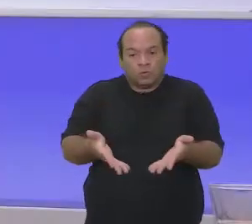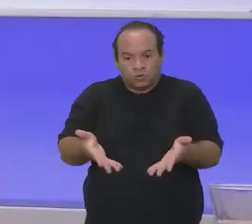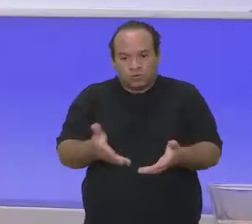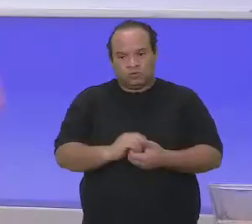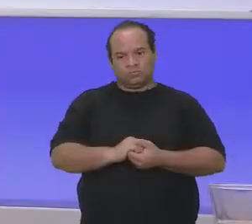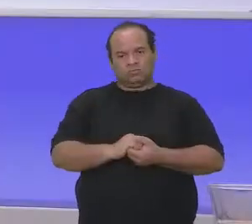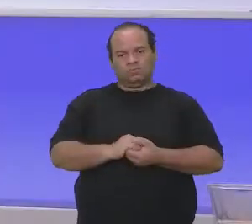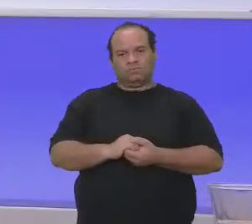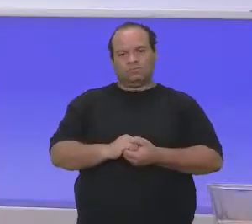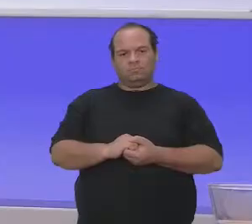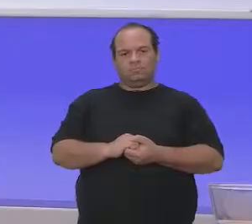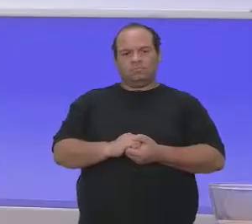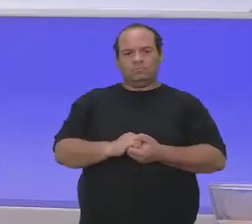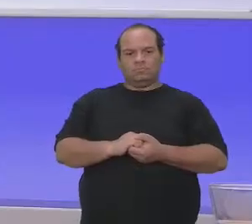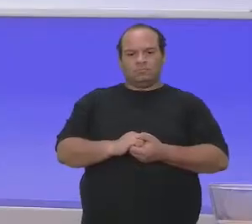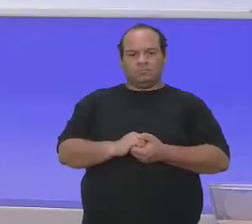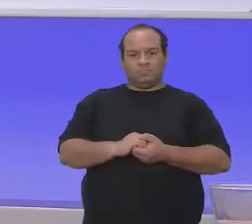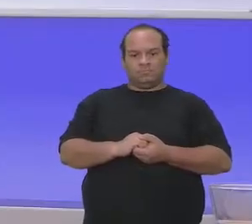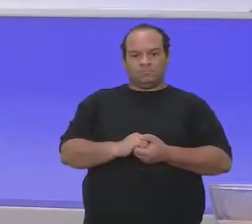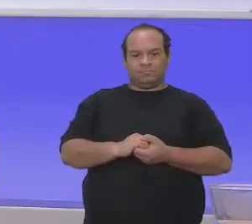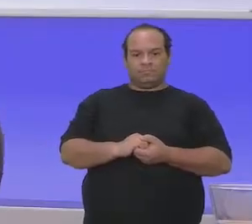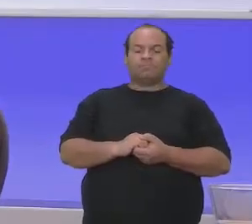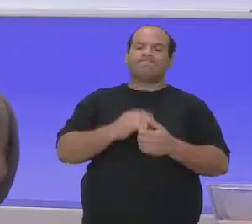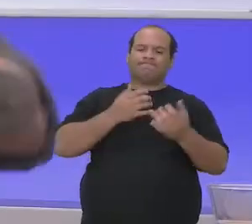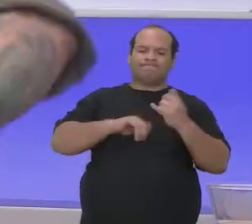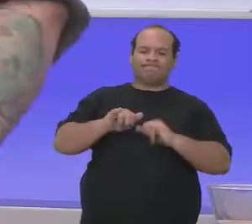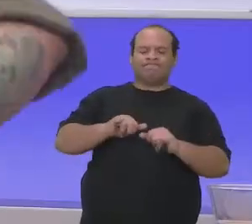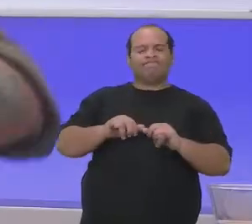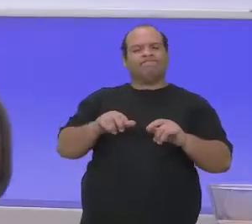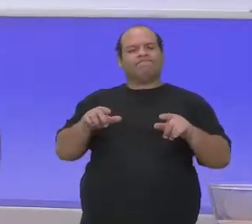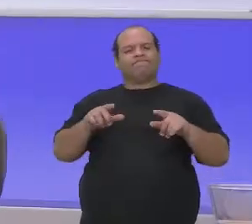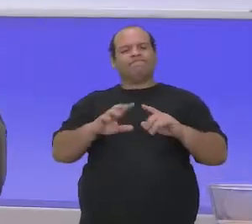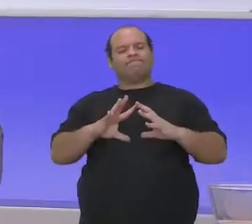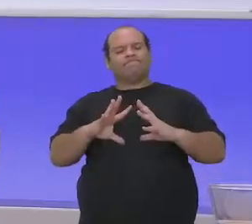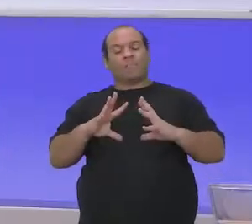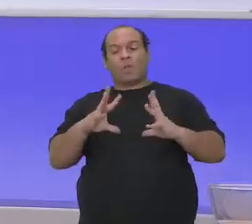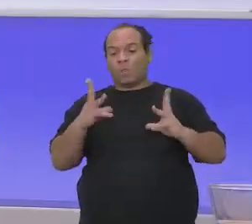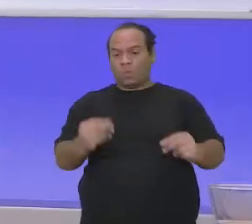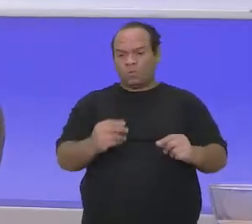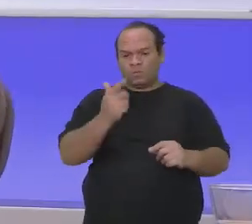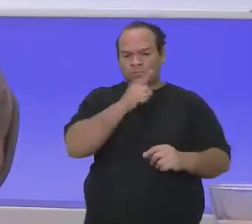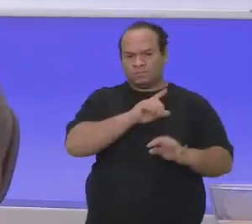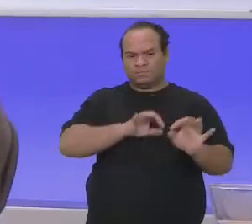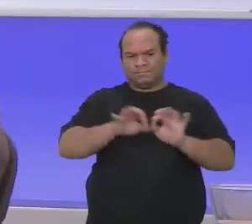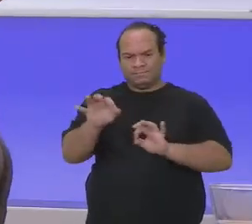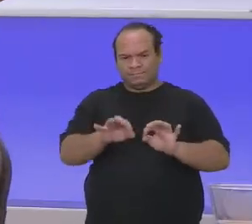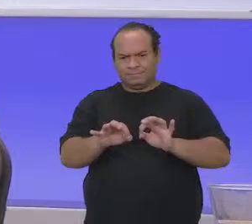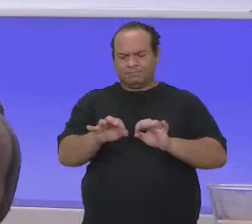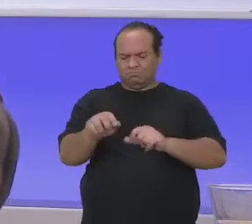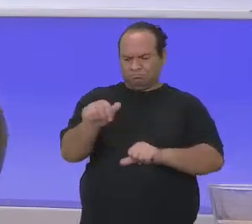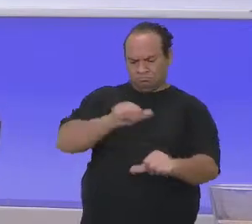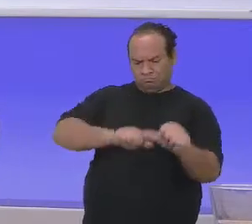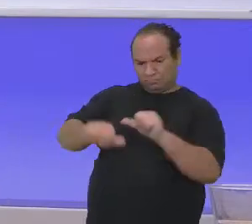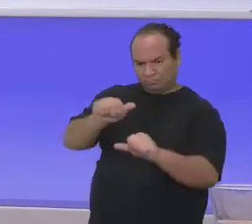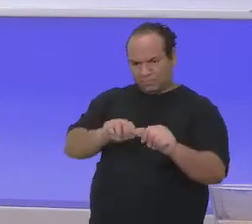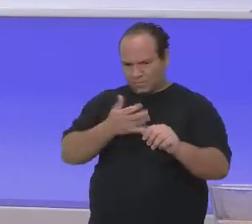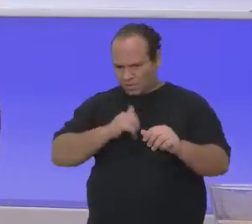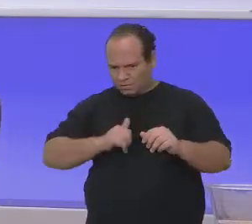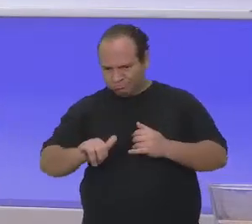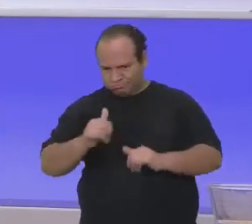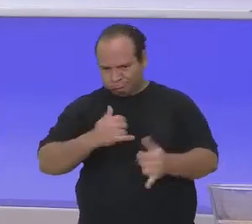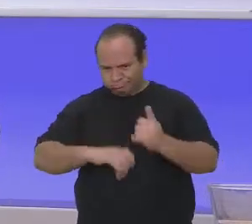hoje. As fontes de energia elétrica são aquelas fontes que transformam a